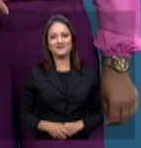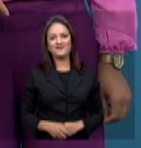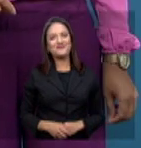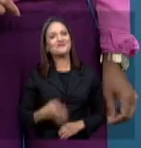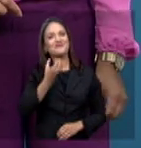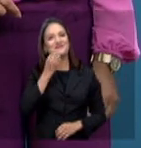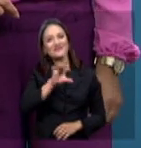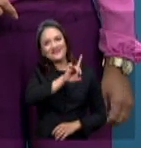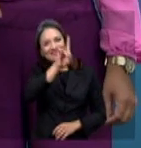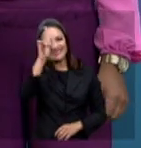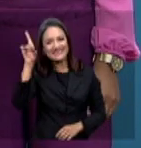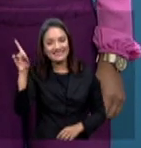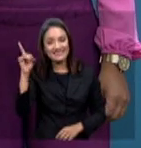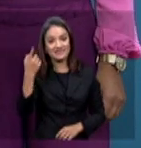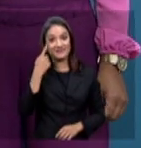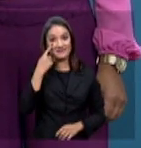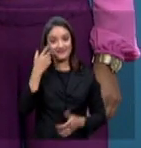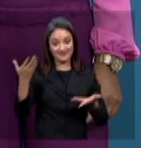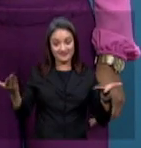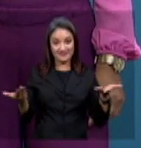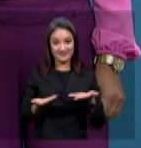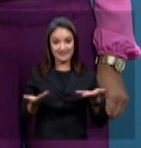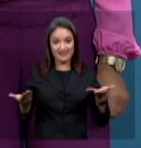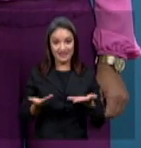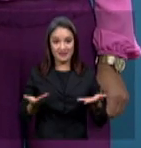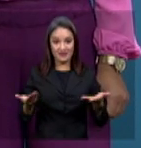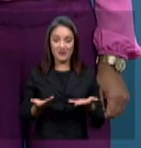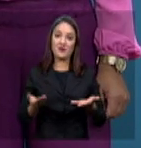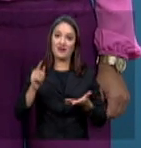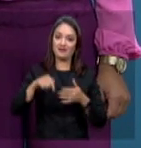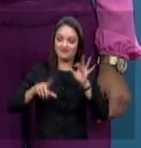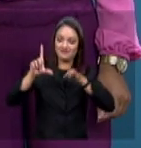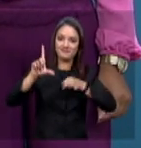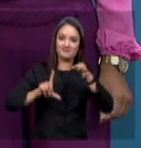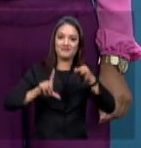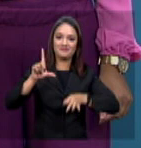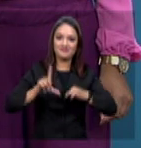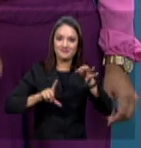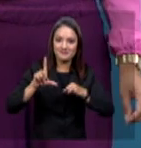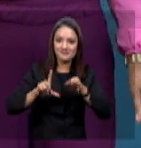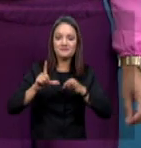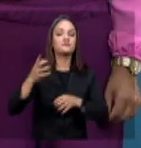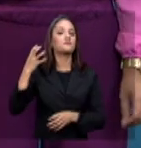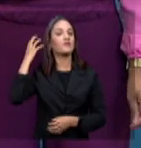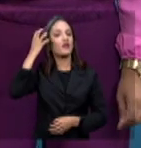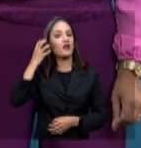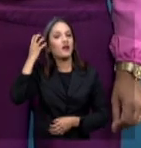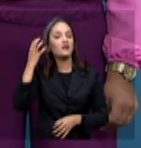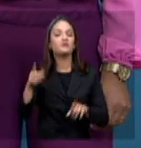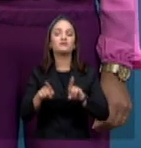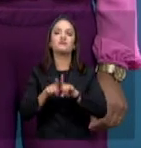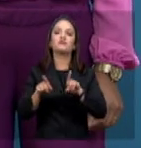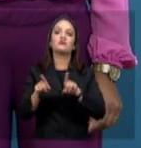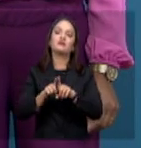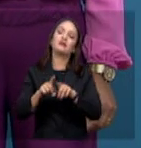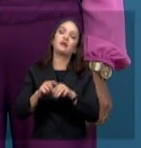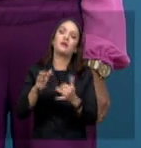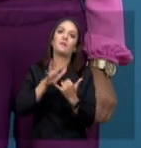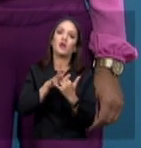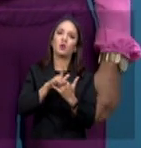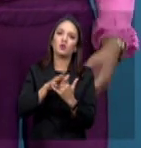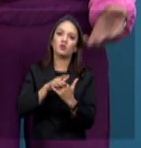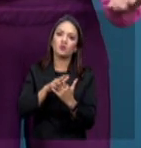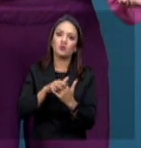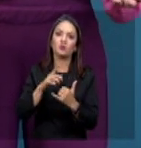o Olá bom dia você acompanha a partir de agora aqui pela TV Justiça rádio justiça e pelo canal do STF